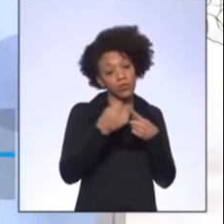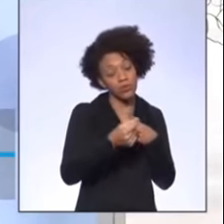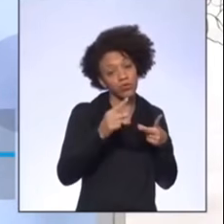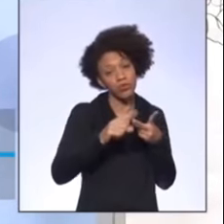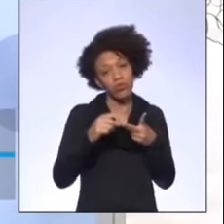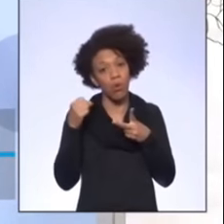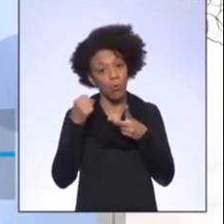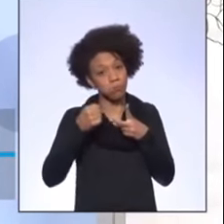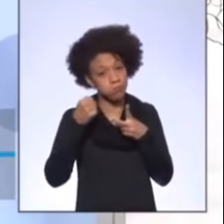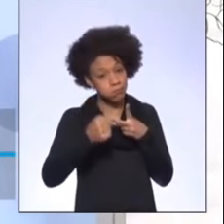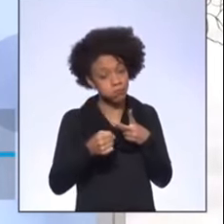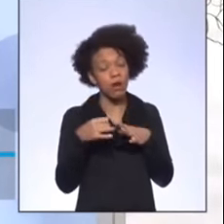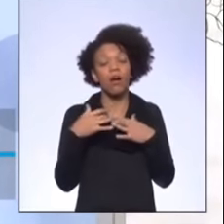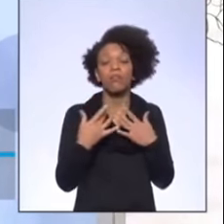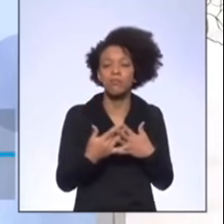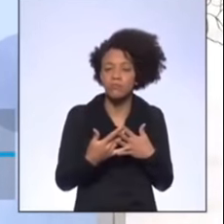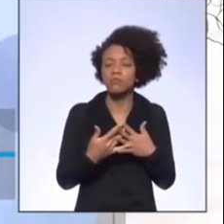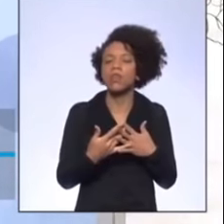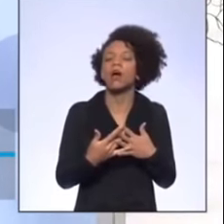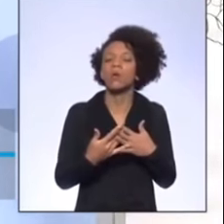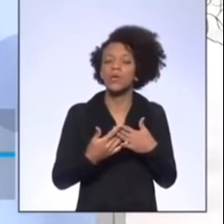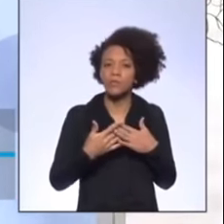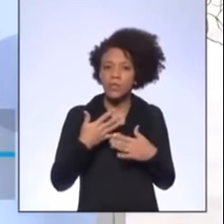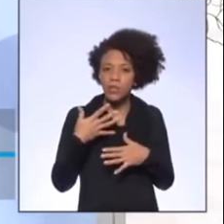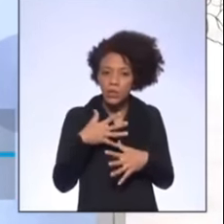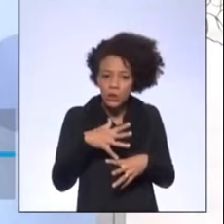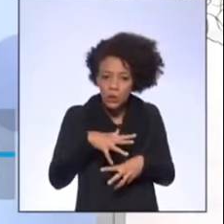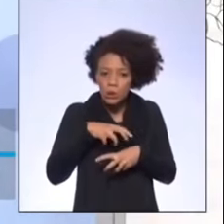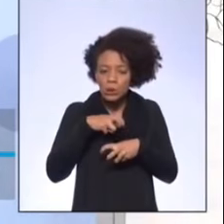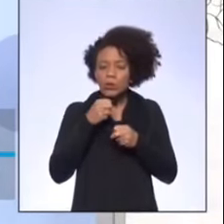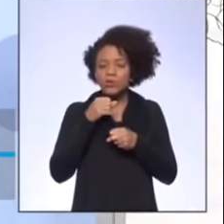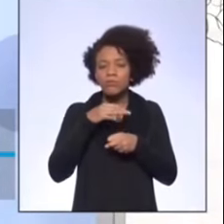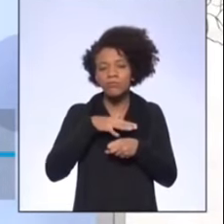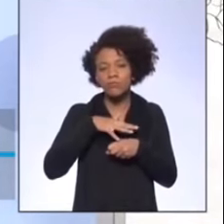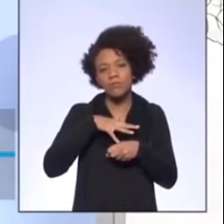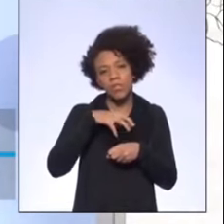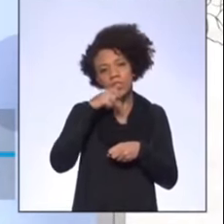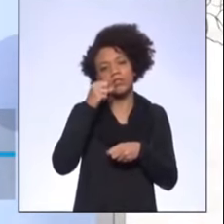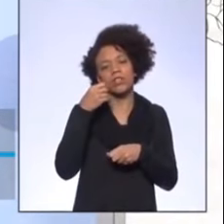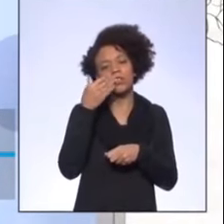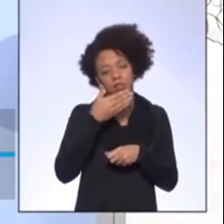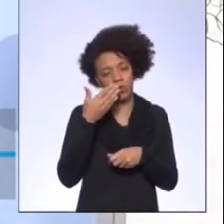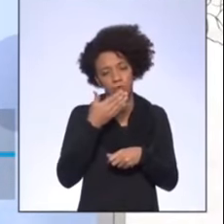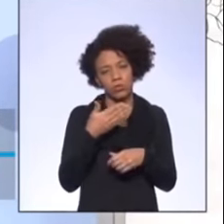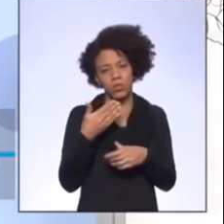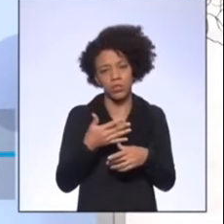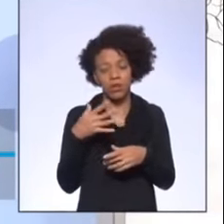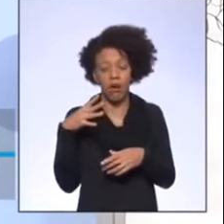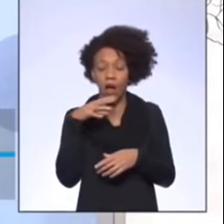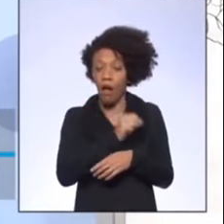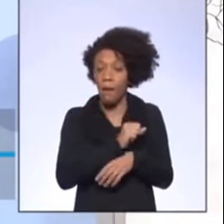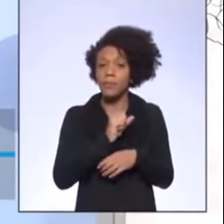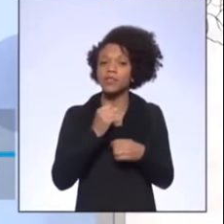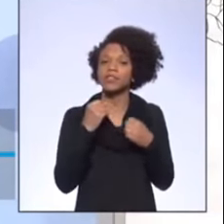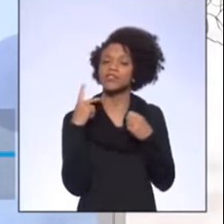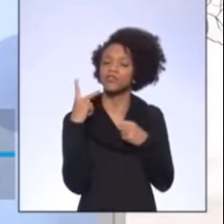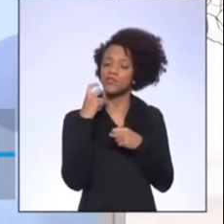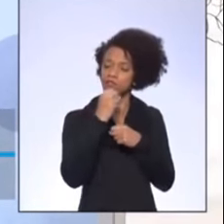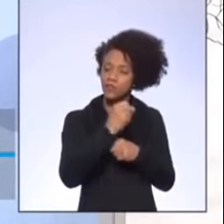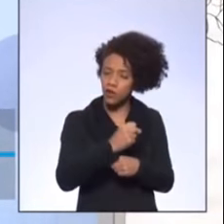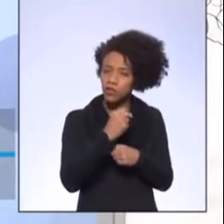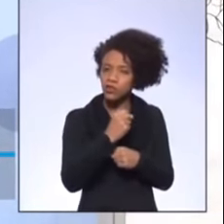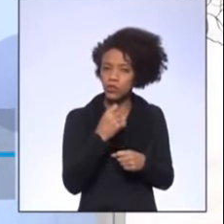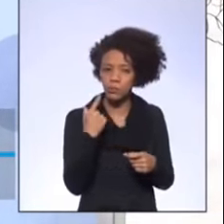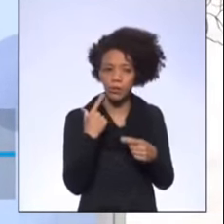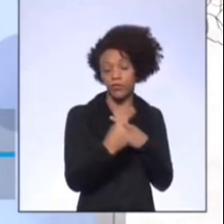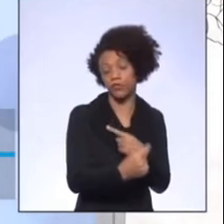meu corpo já começa a suprir de mais açúcar e de mais oxigênio para que eu possa ter uma reação rápida e forte para